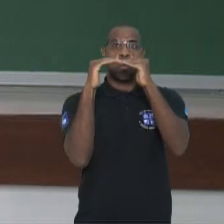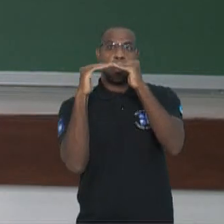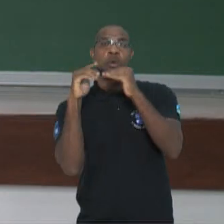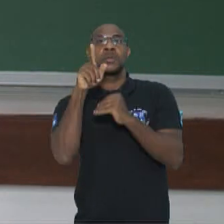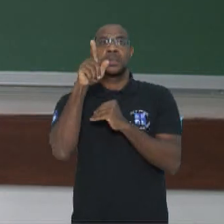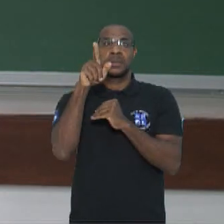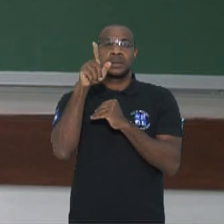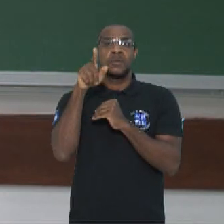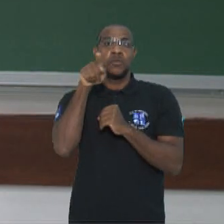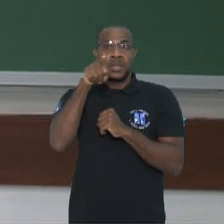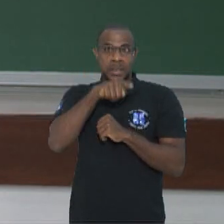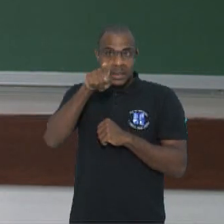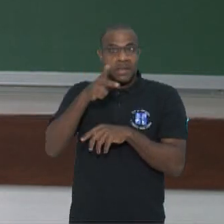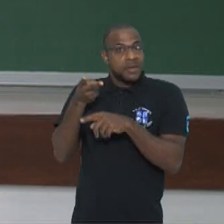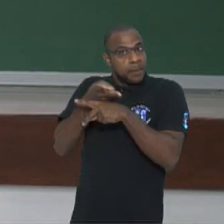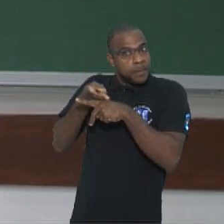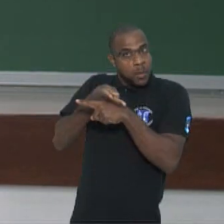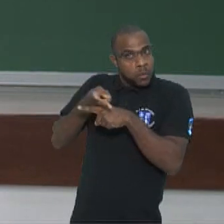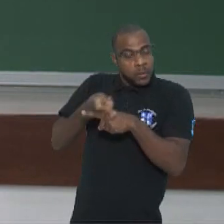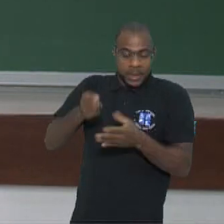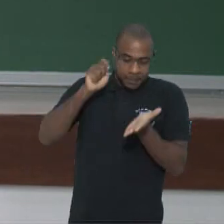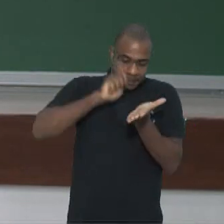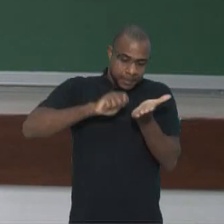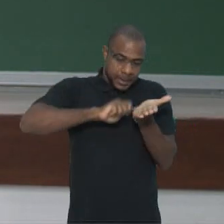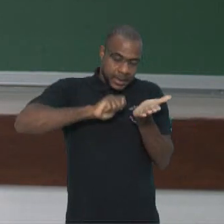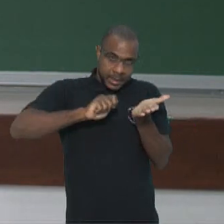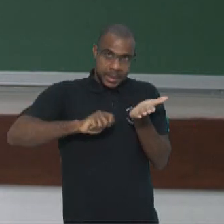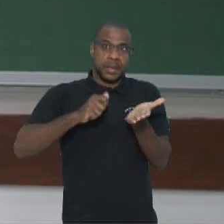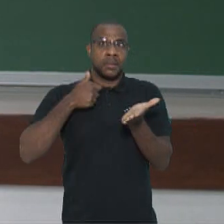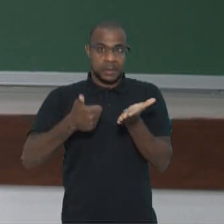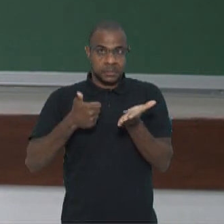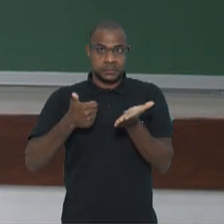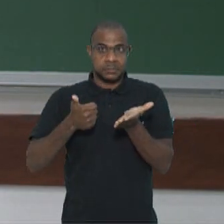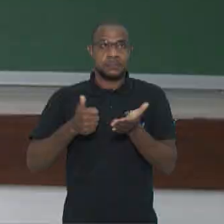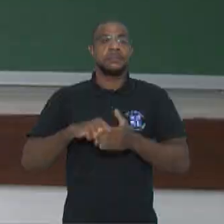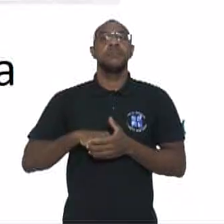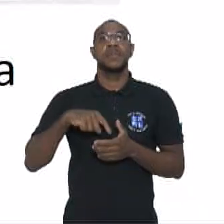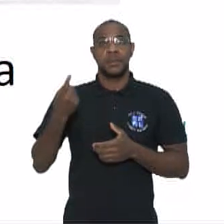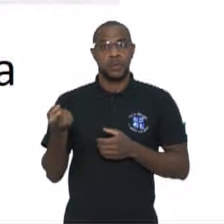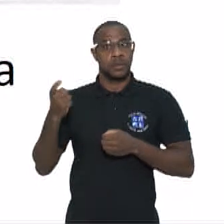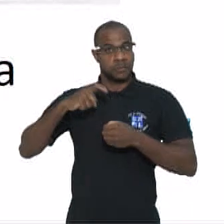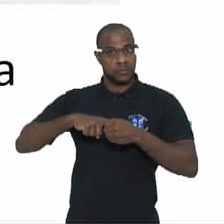procurar e aí vão escrever no caderno de vocês. Beleza, pessoal? Vamos lá.